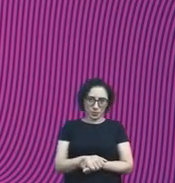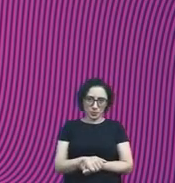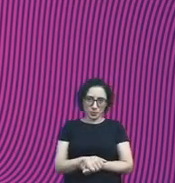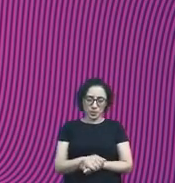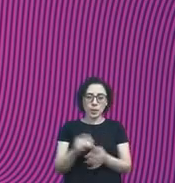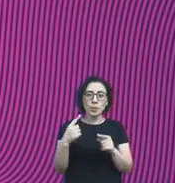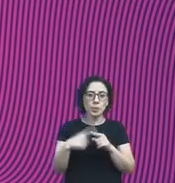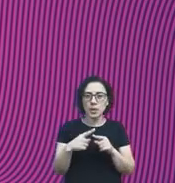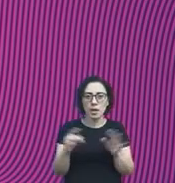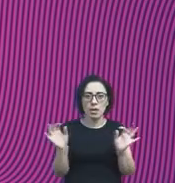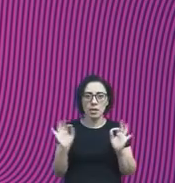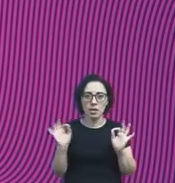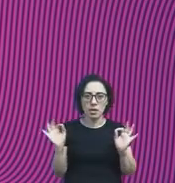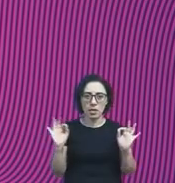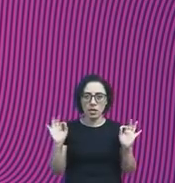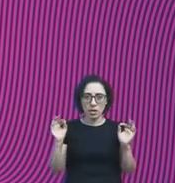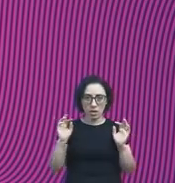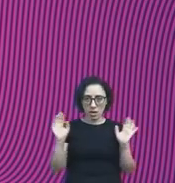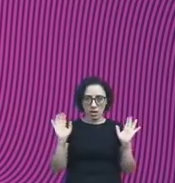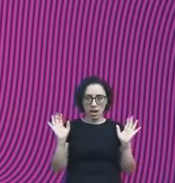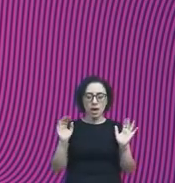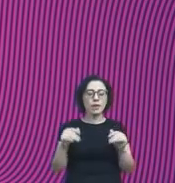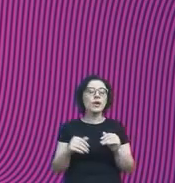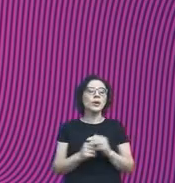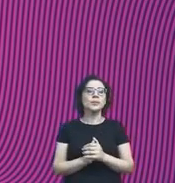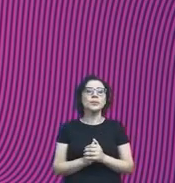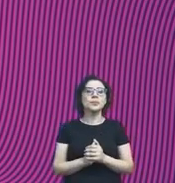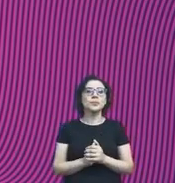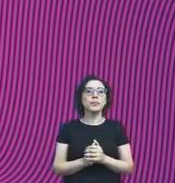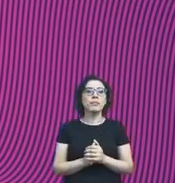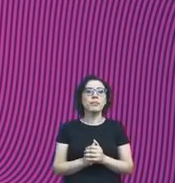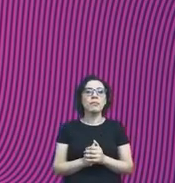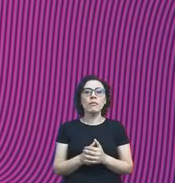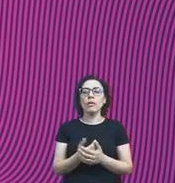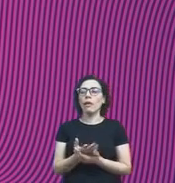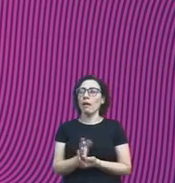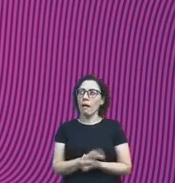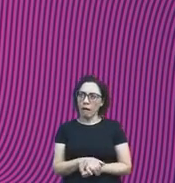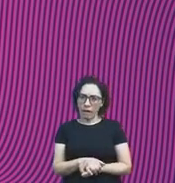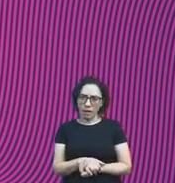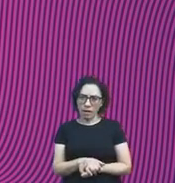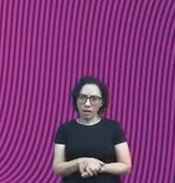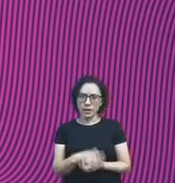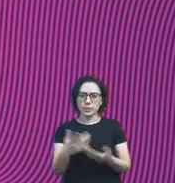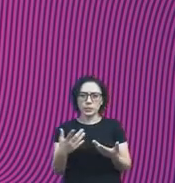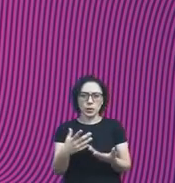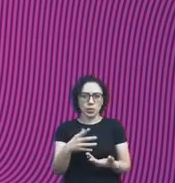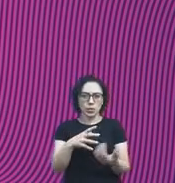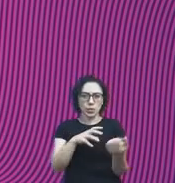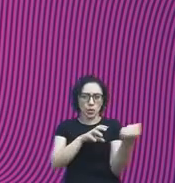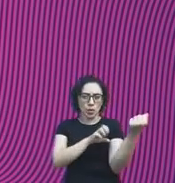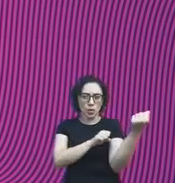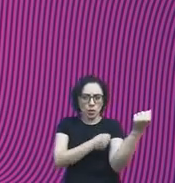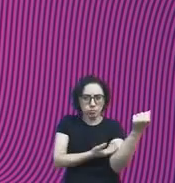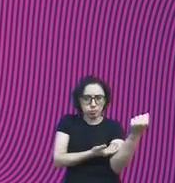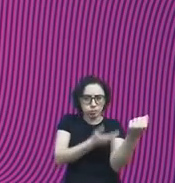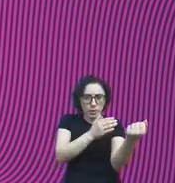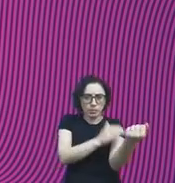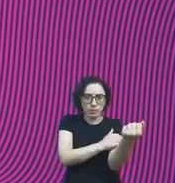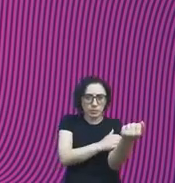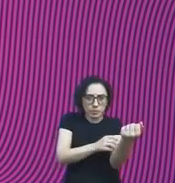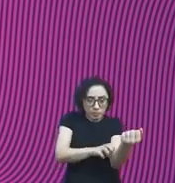de uma atenção, por exemplo, aos quadros de hipertensão e ter o resultado no mês